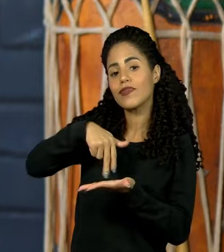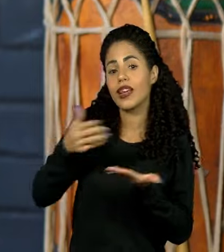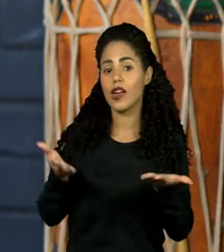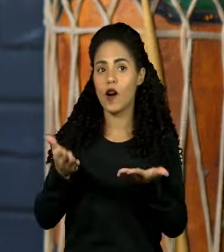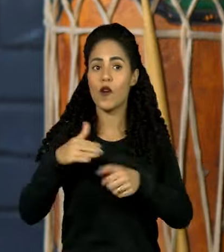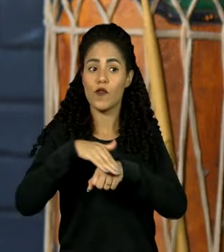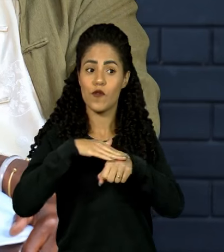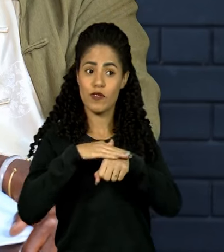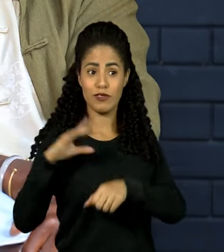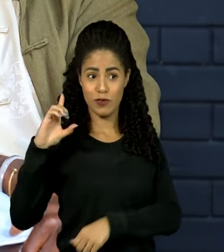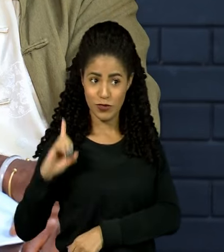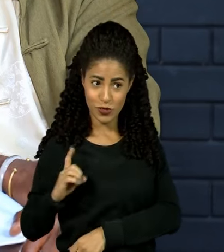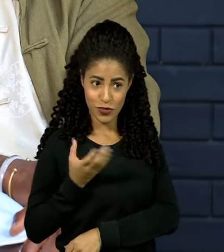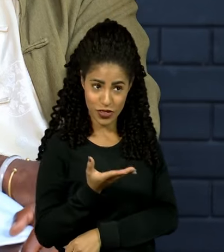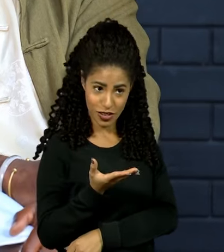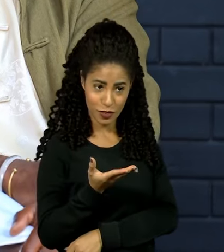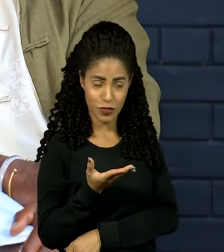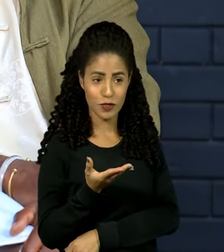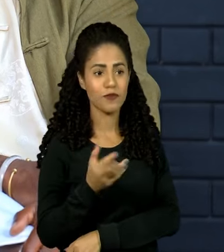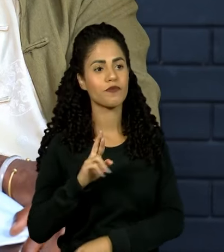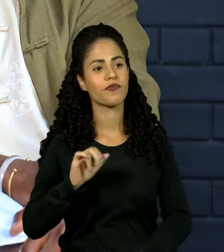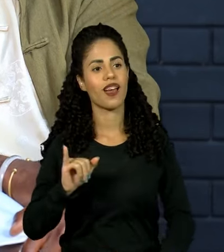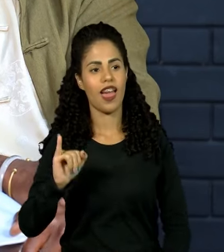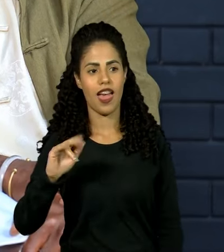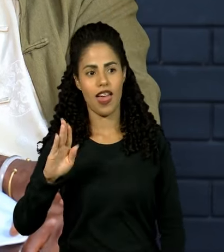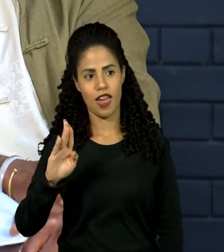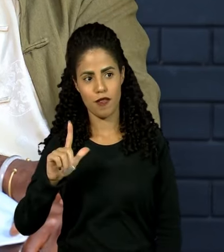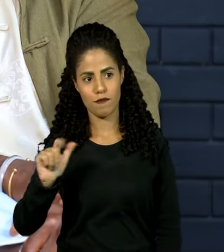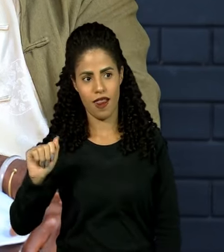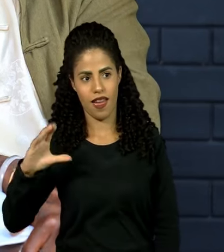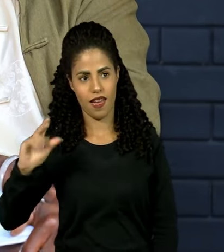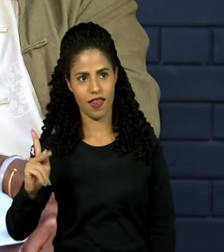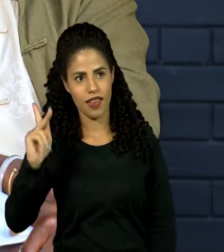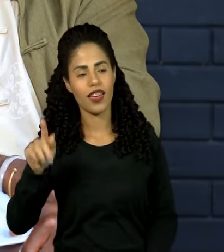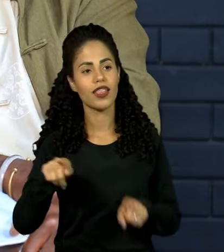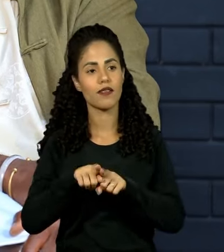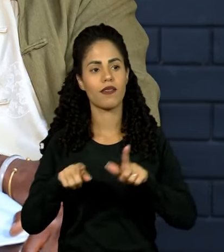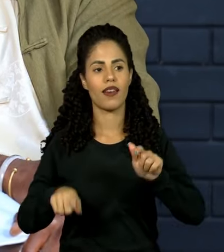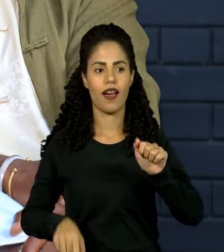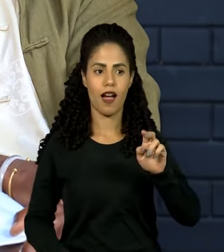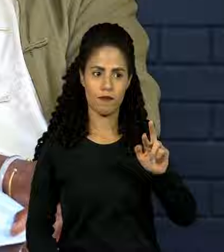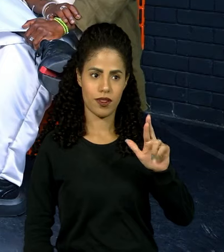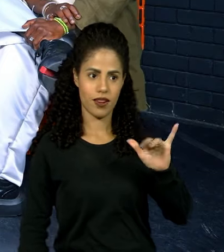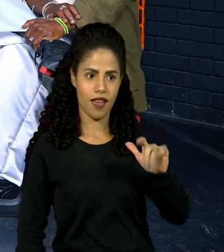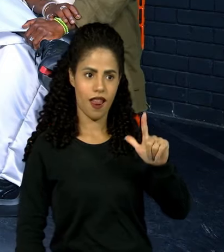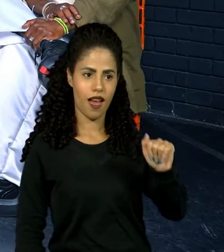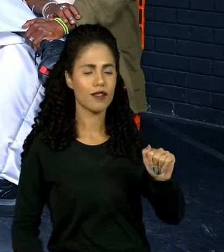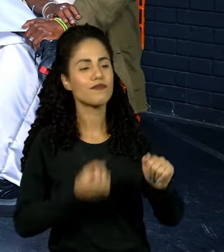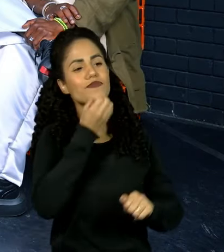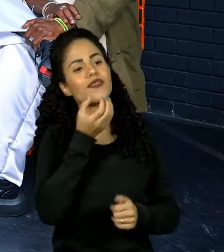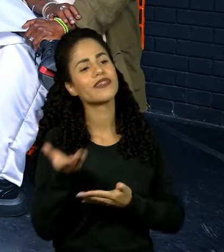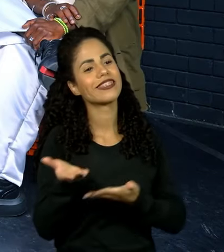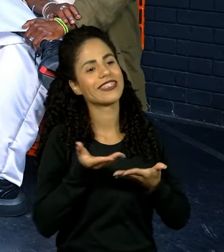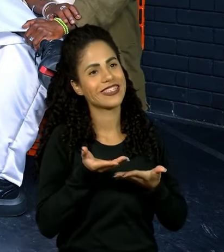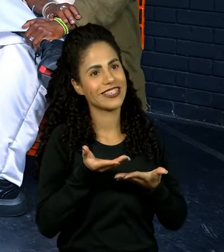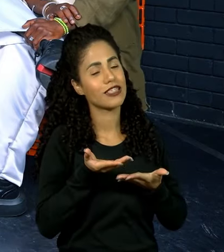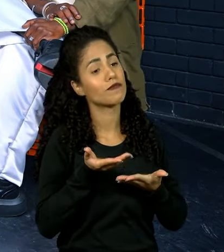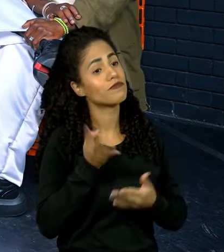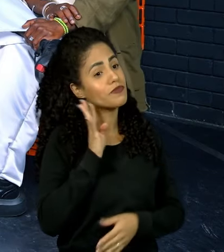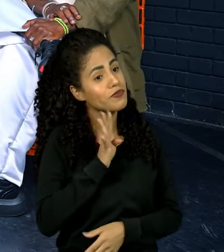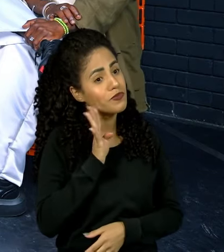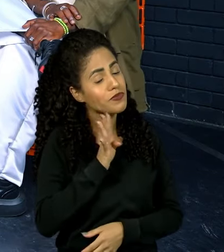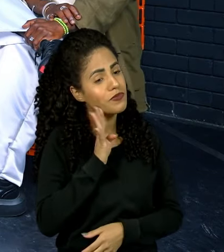o diretor da peça Hey Black e com a diretora de movimento Gabriela Luiz muito bom est com vocês muito